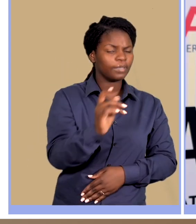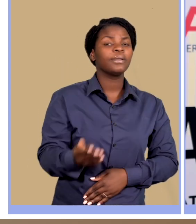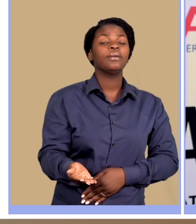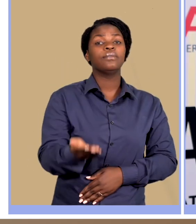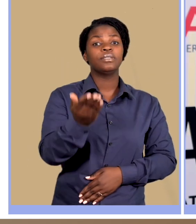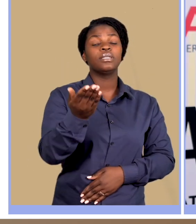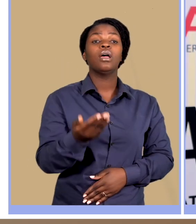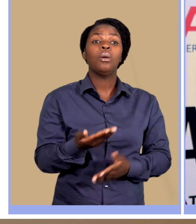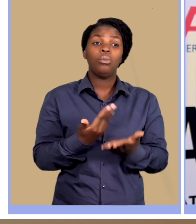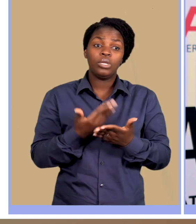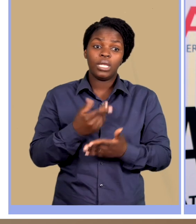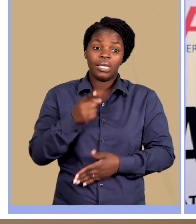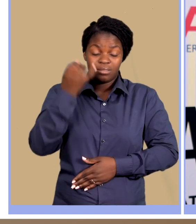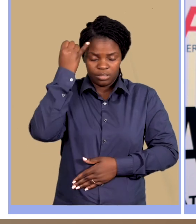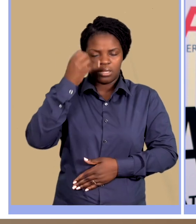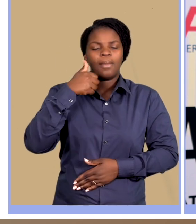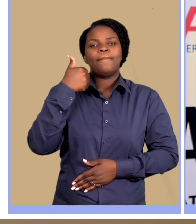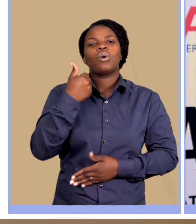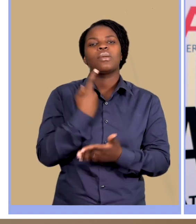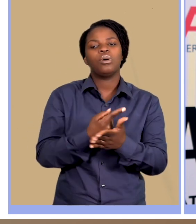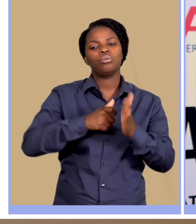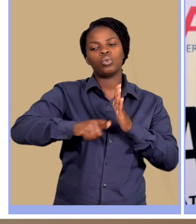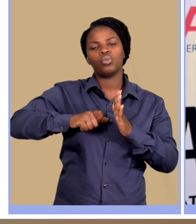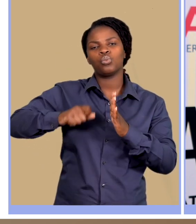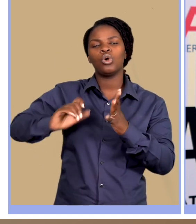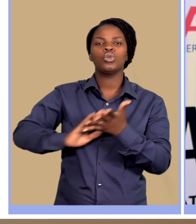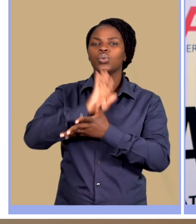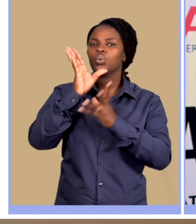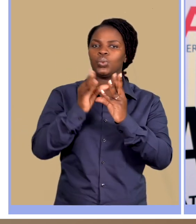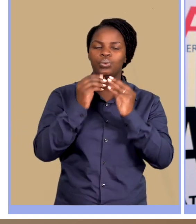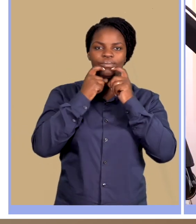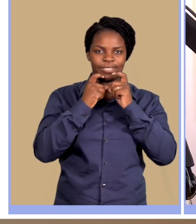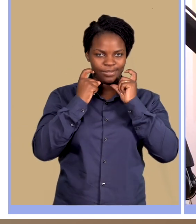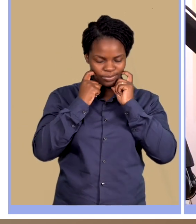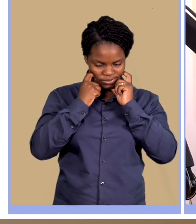todo o país, não é? Qual é a interação contra essas instituições?